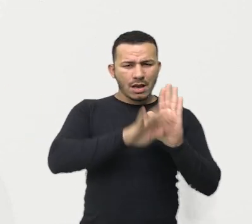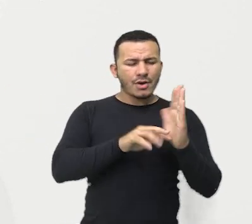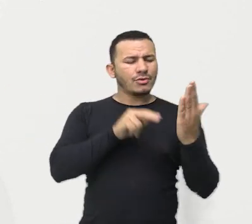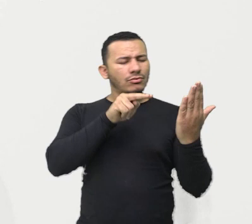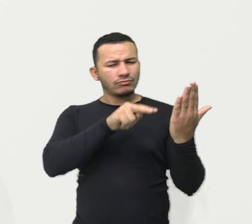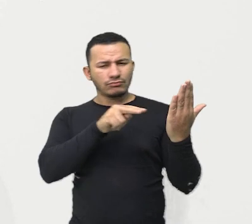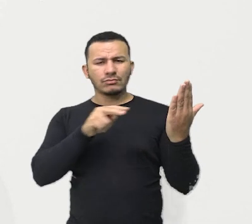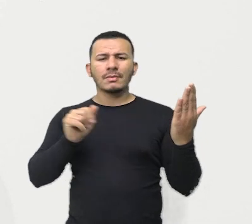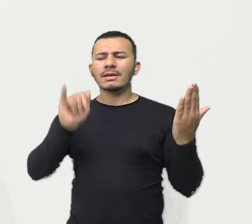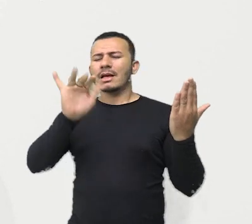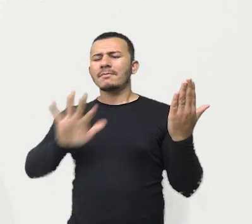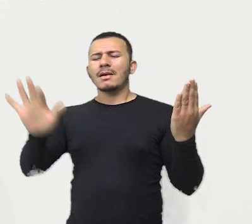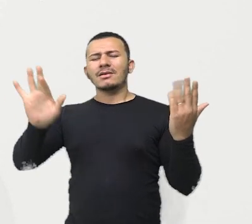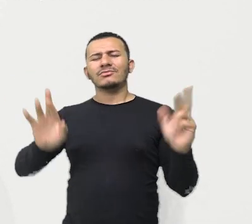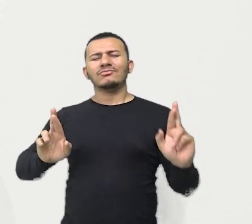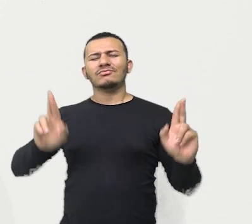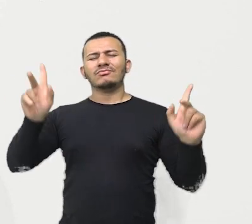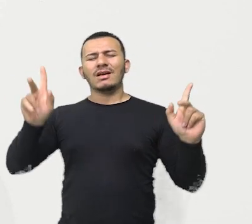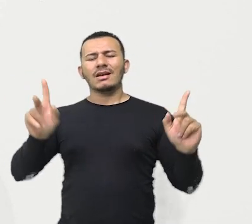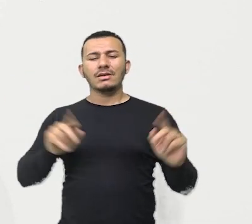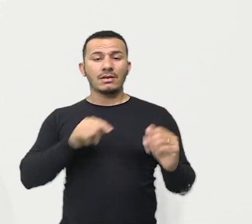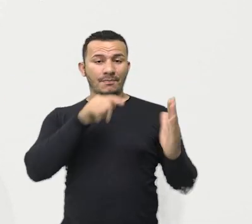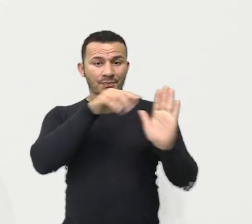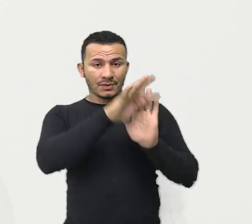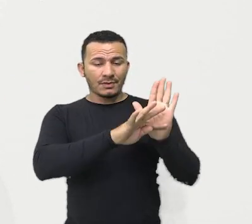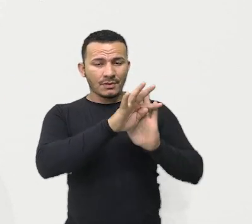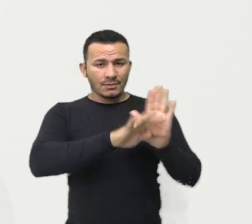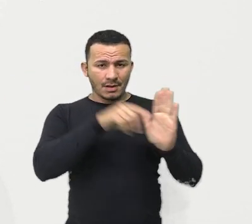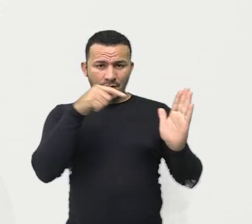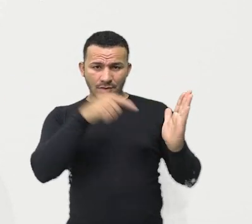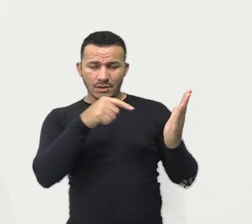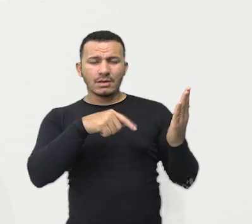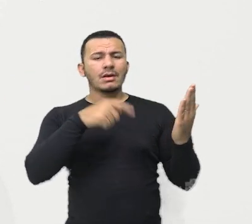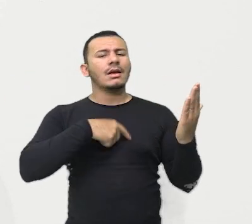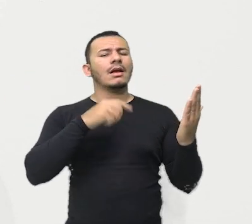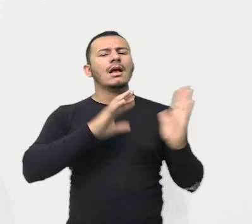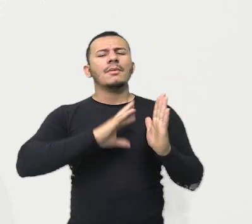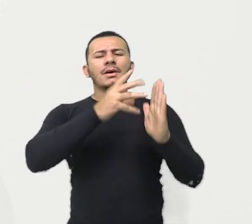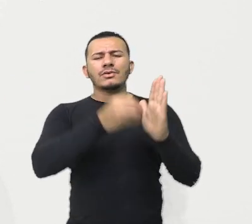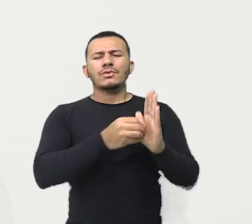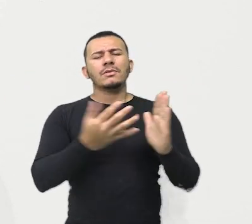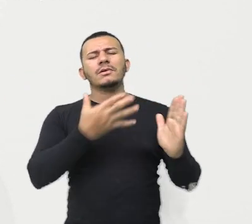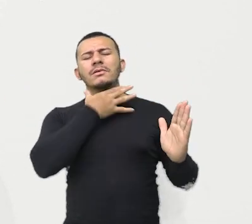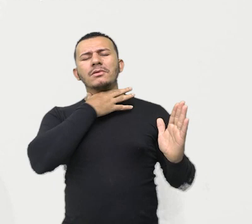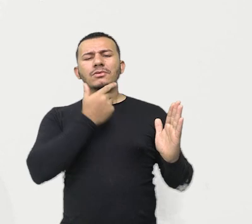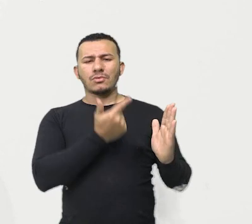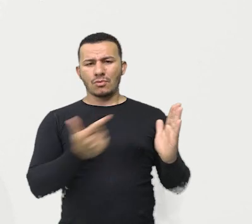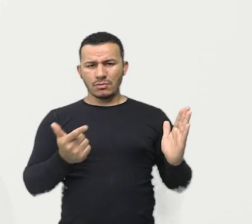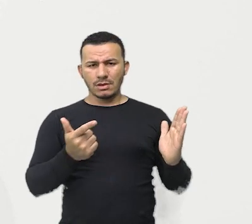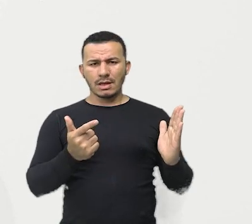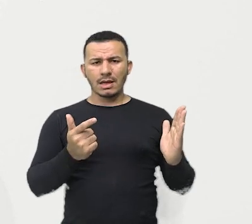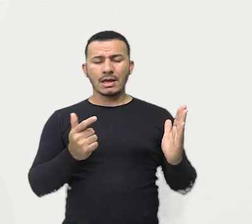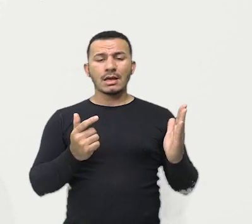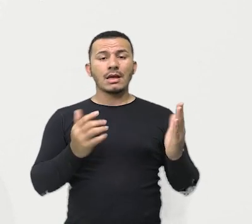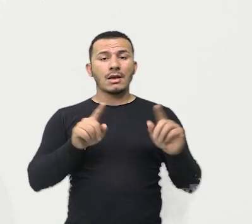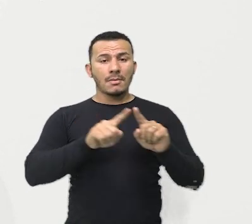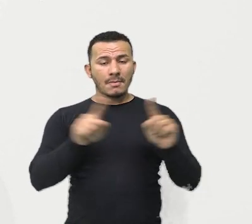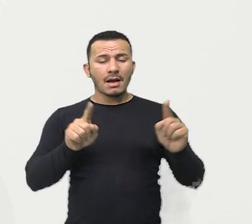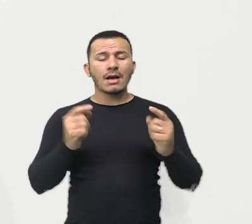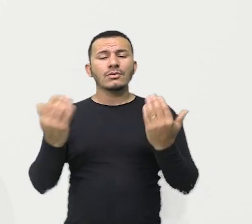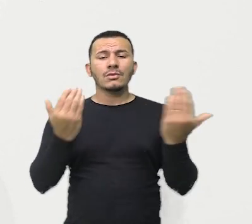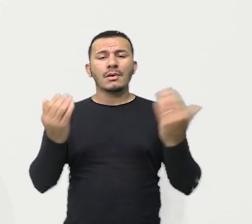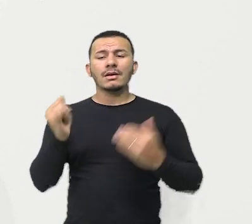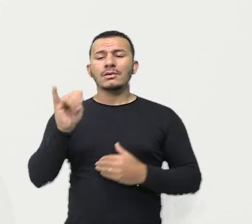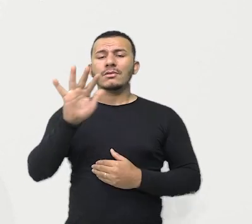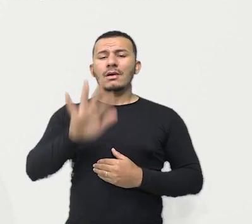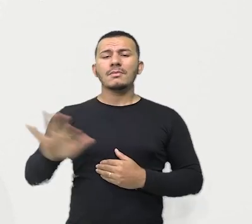Ele fala da Amazônia, dizendo que não tem crise na Amazônia. Mas se a gente olha para a parte do desenho, da parte